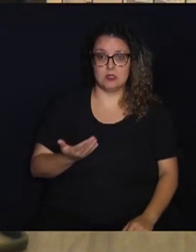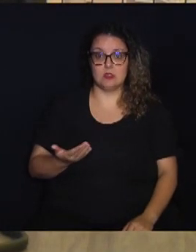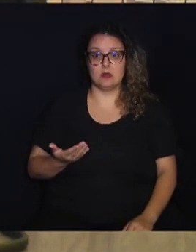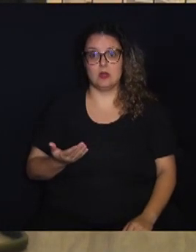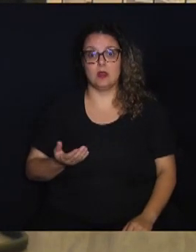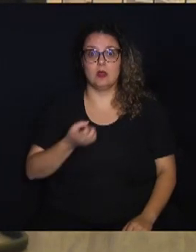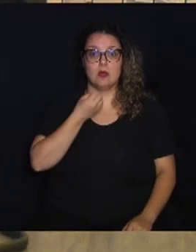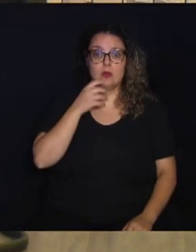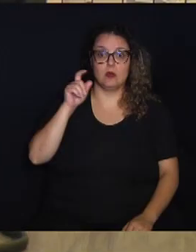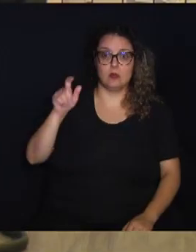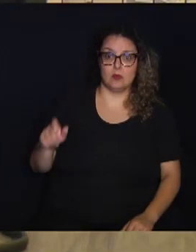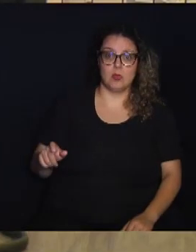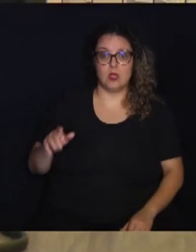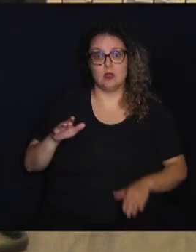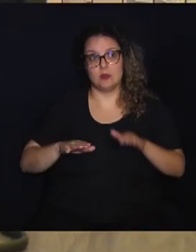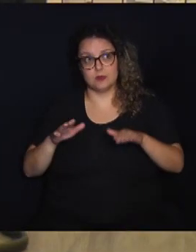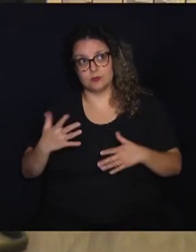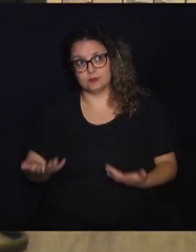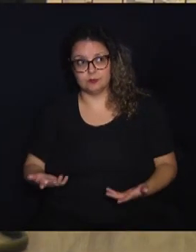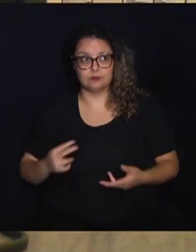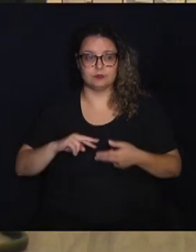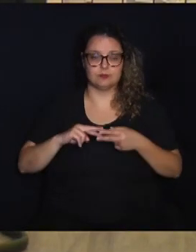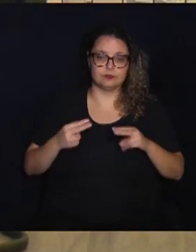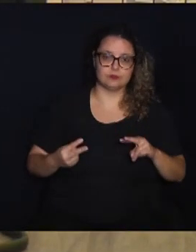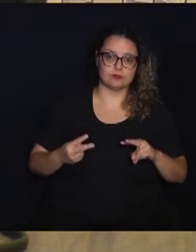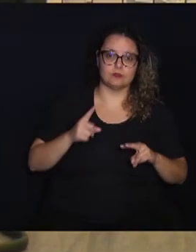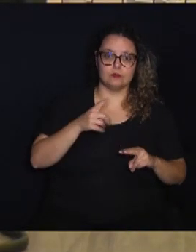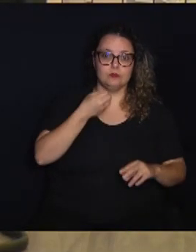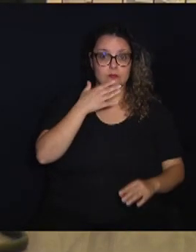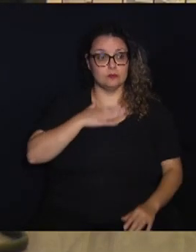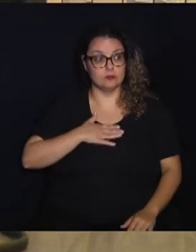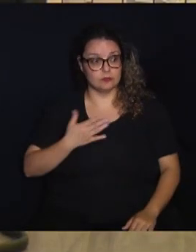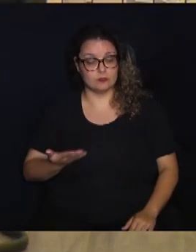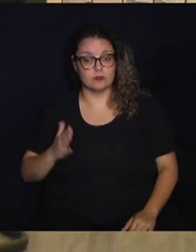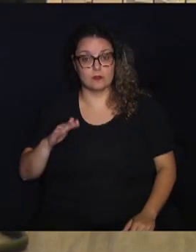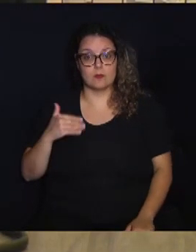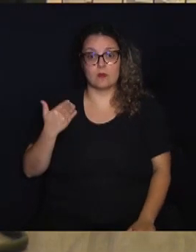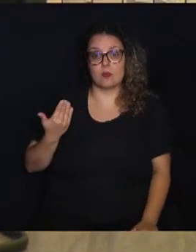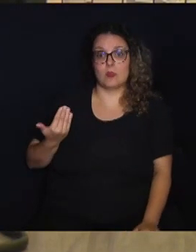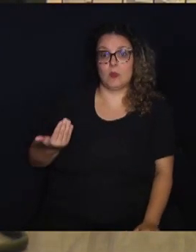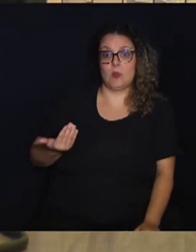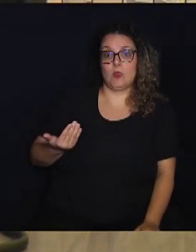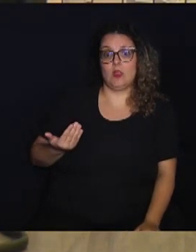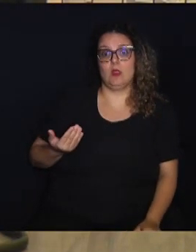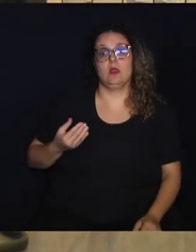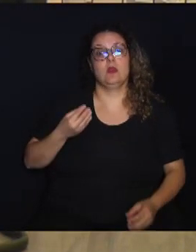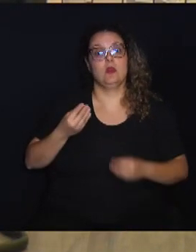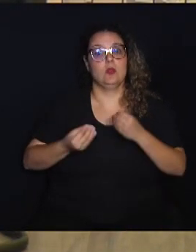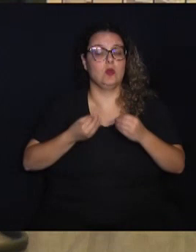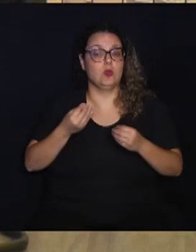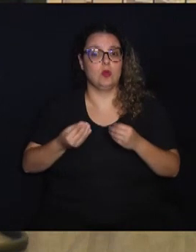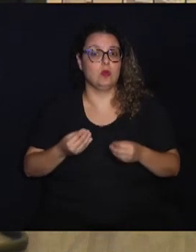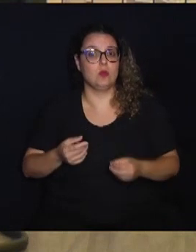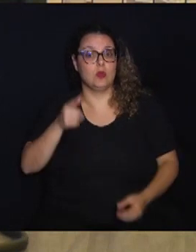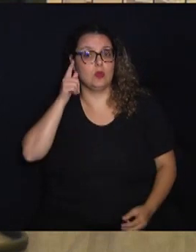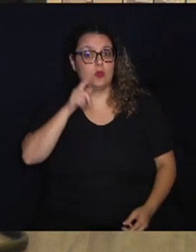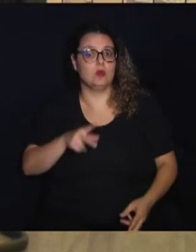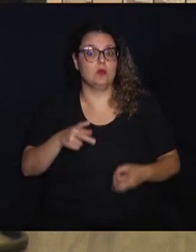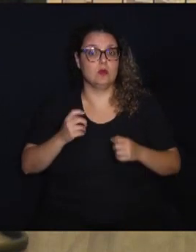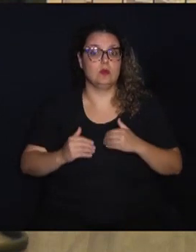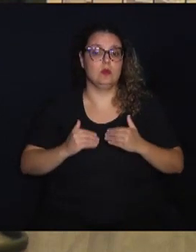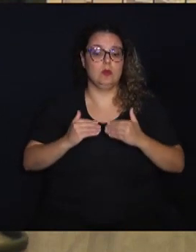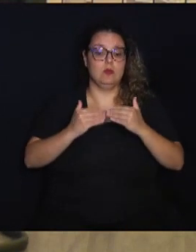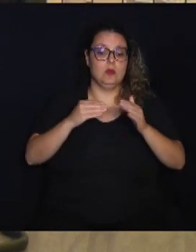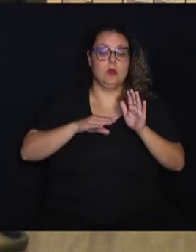para o outro, talvez por conta da genética, mas quando a pessoa, de que forma ela consegue perceber que ela está